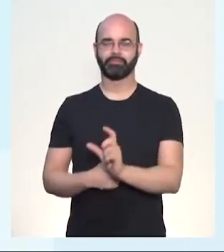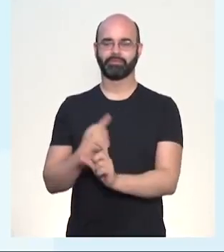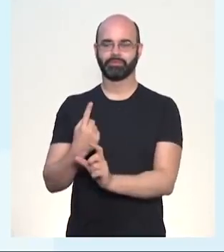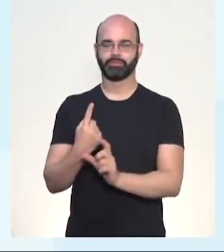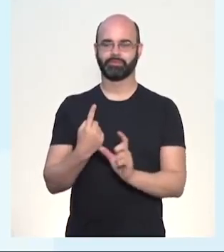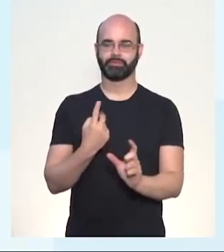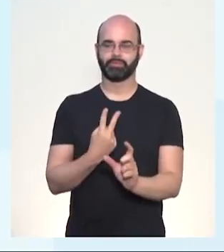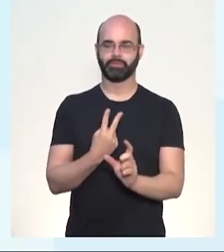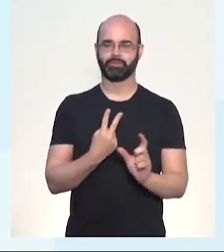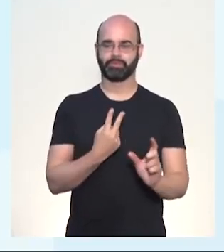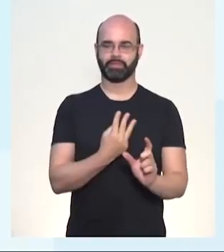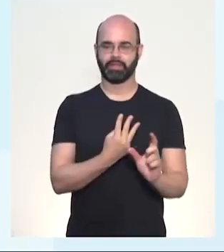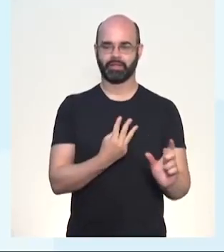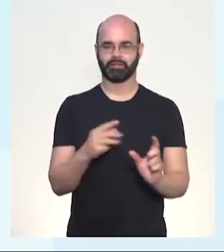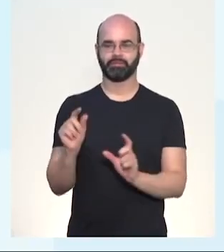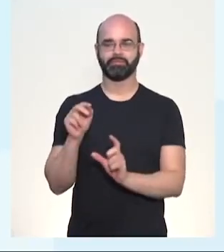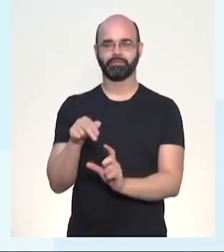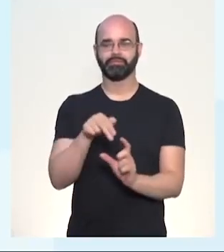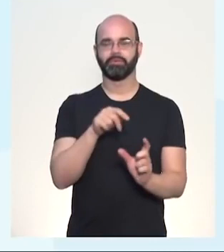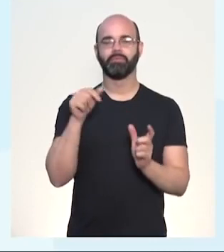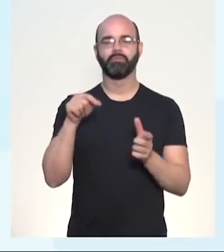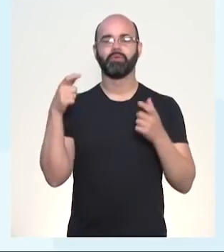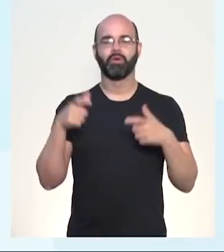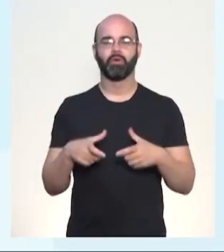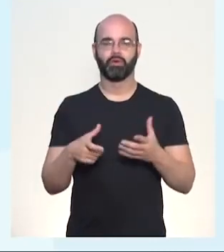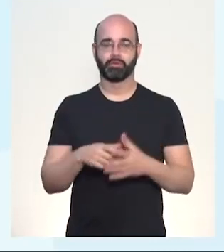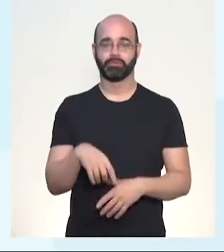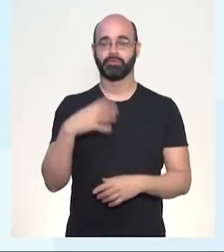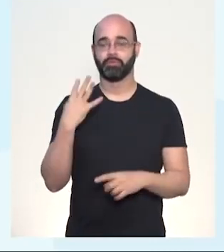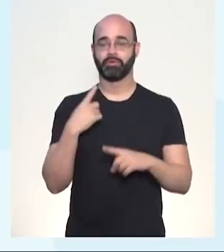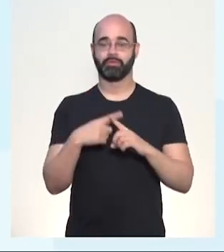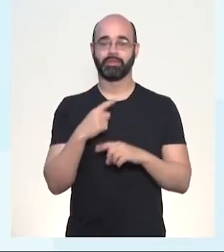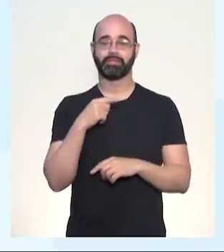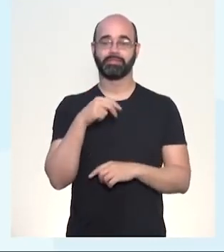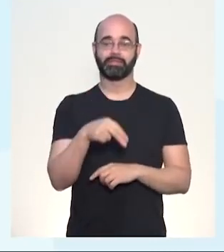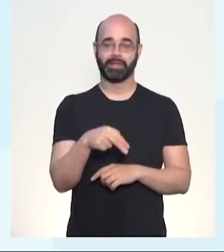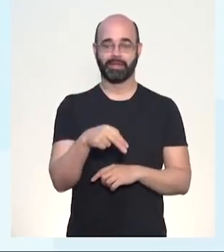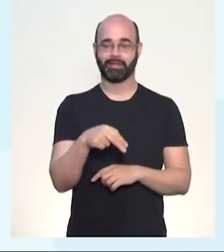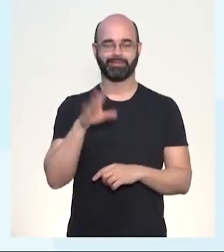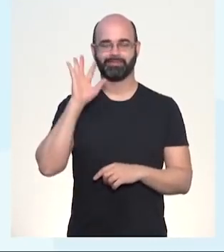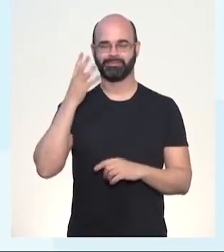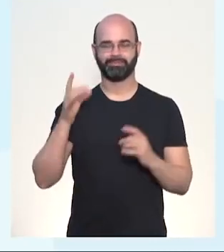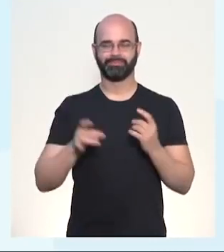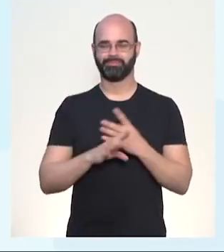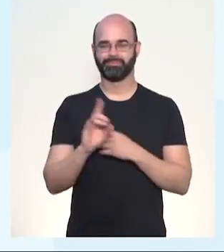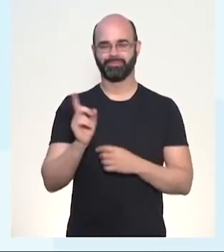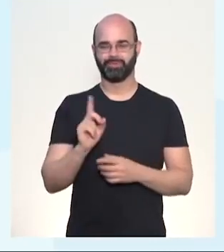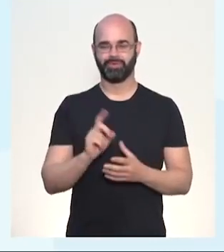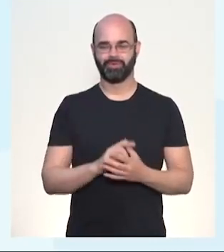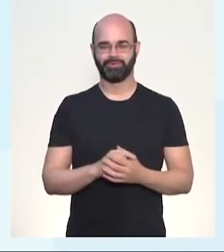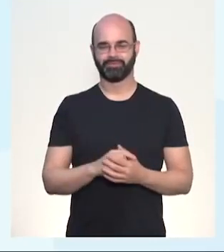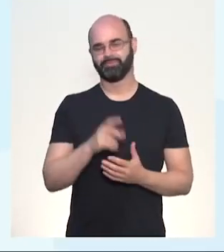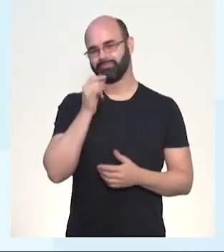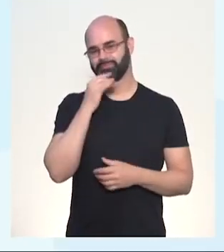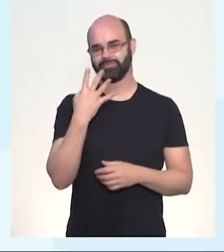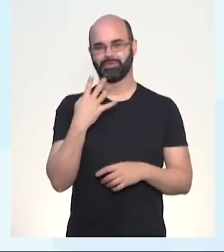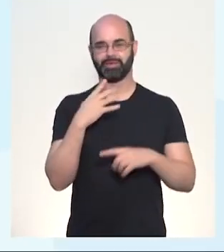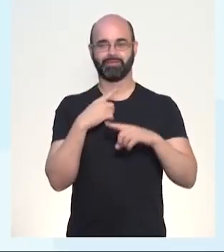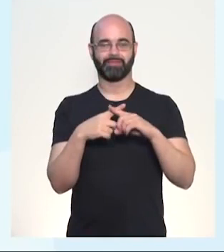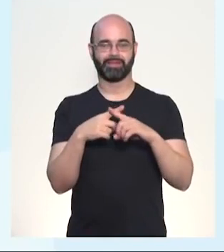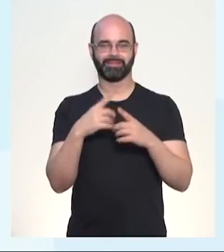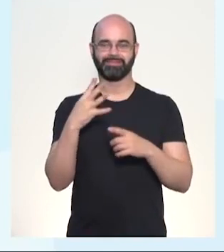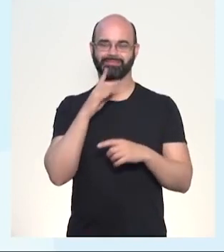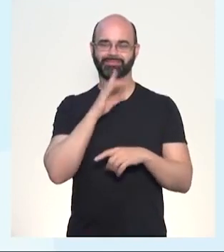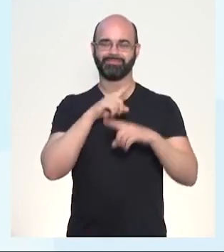3 e assim por diante, só o 4 vezes o N não resolve. Daria a tabuada do 4, né? Sim, só. Tá. Mas